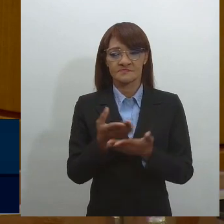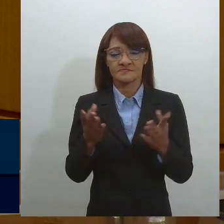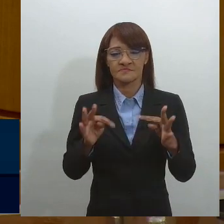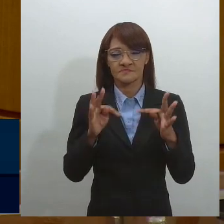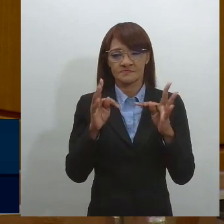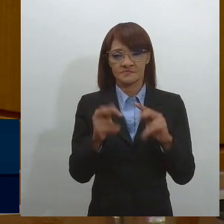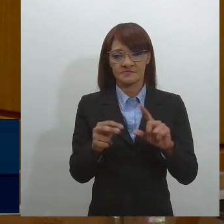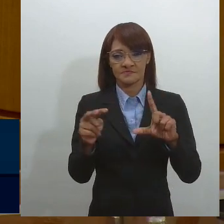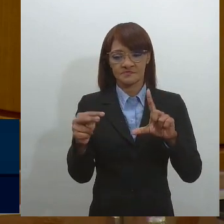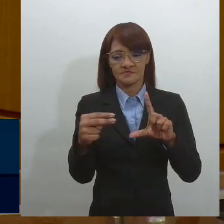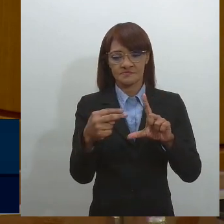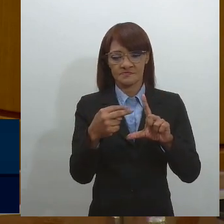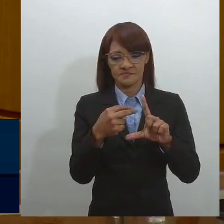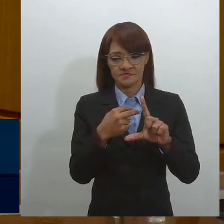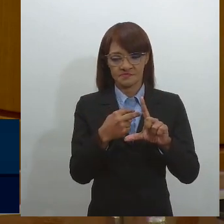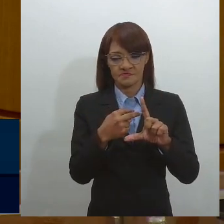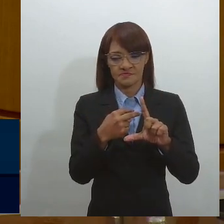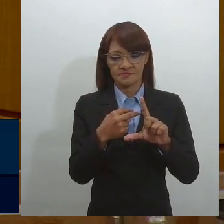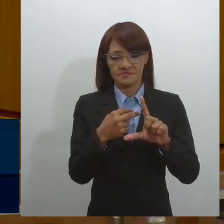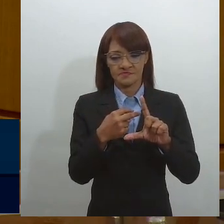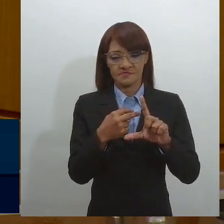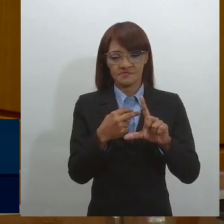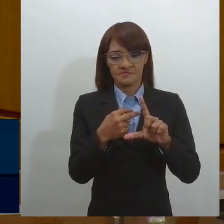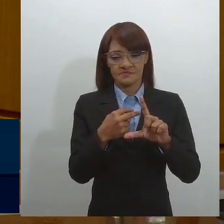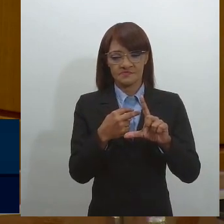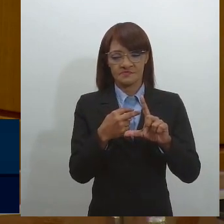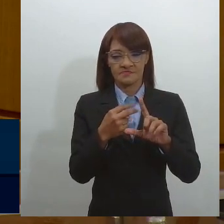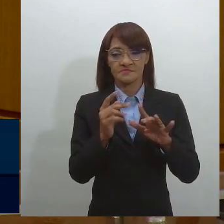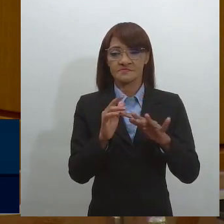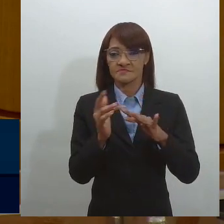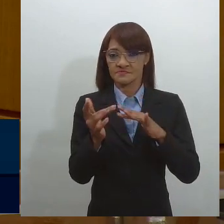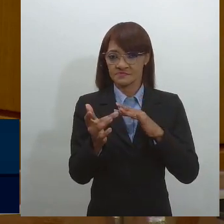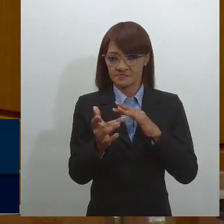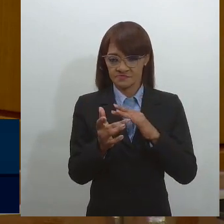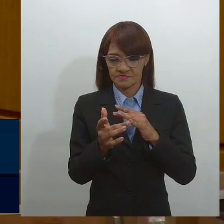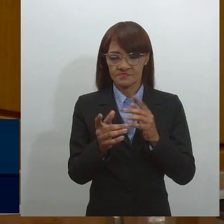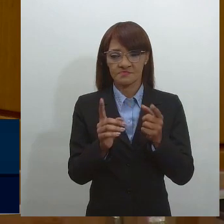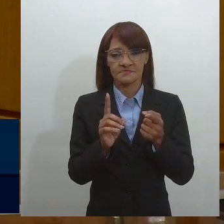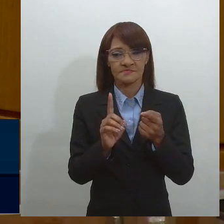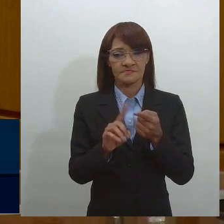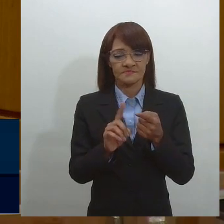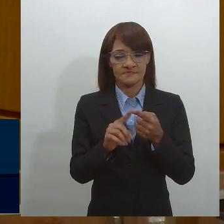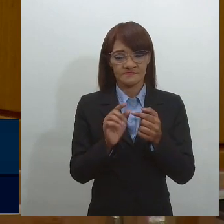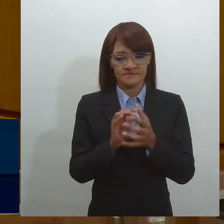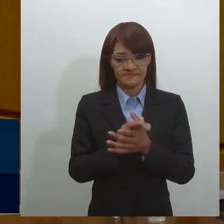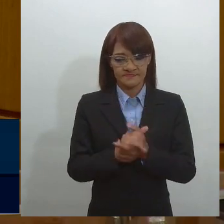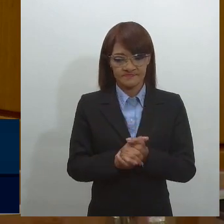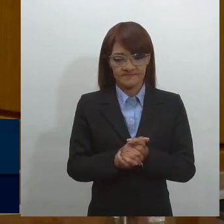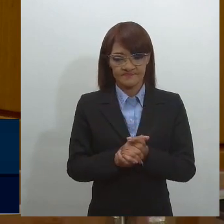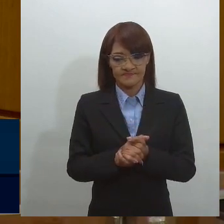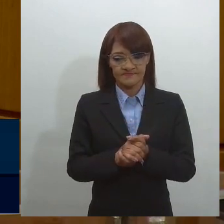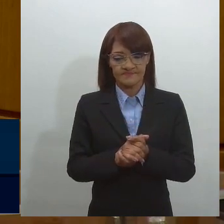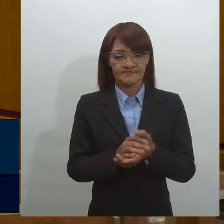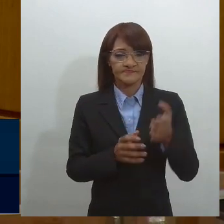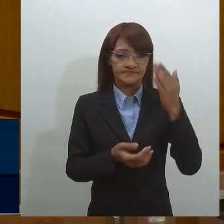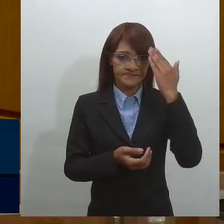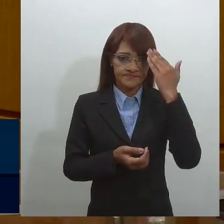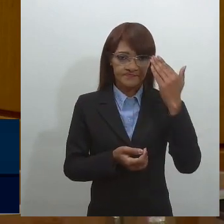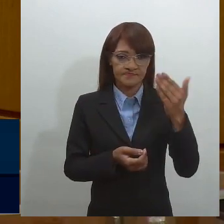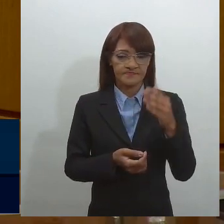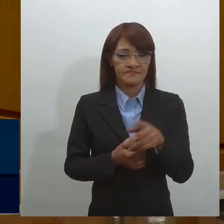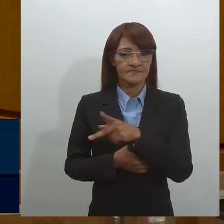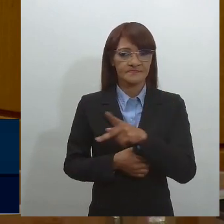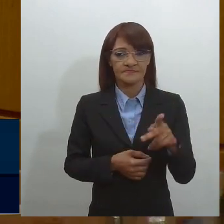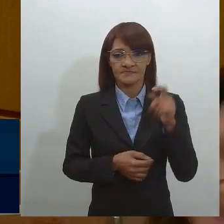Cacá, pelas redes sociais, pelas novas plataformas digitais. Agradecer aqui a nossa presidenta Lidiane pelo